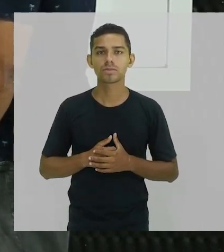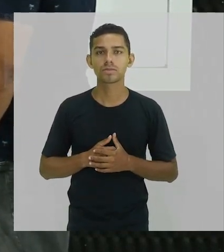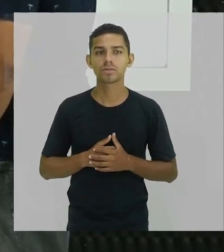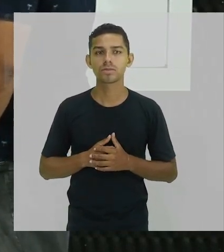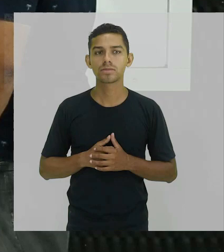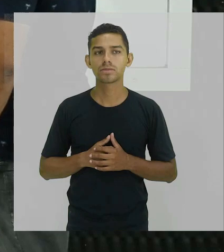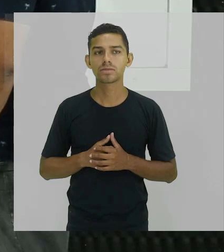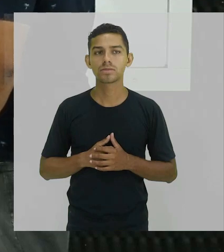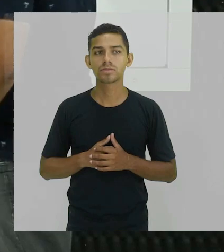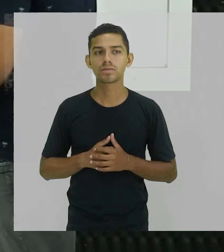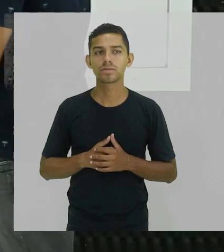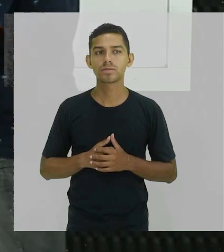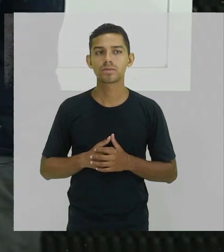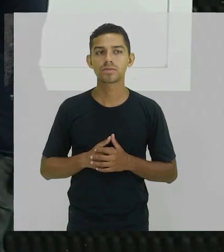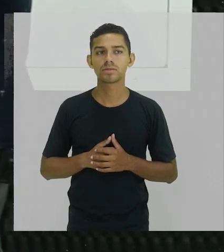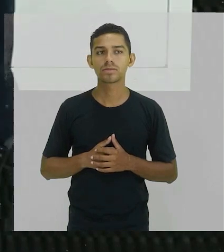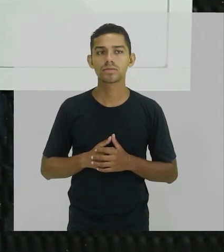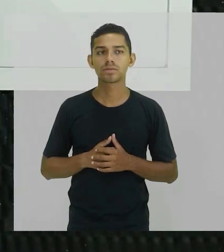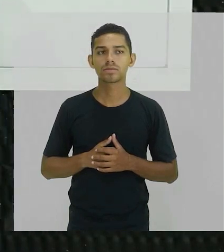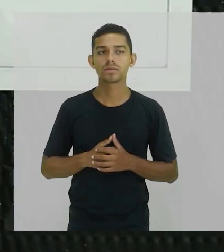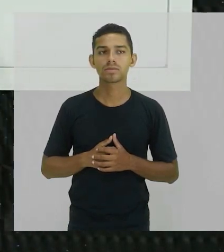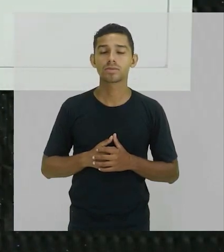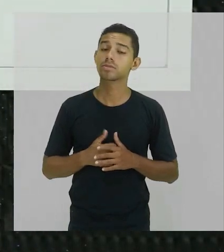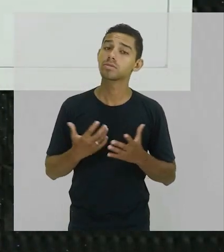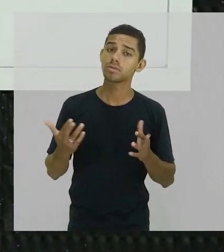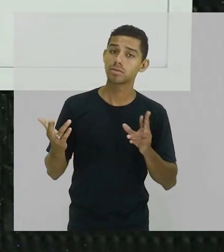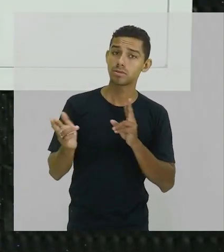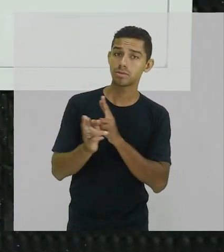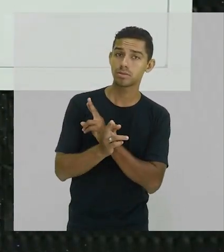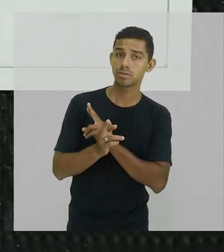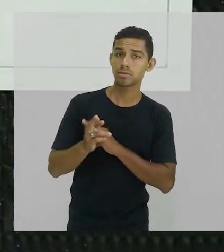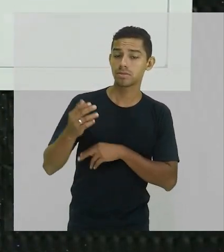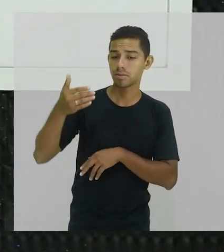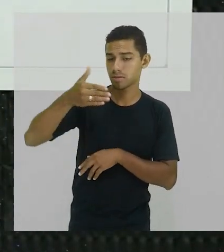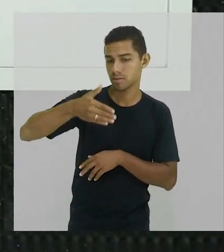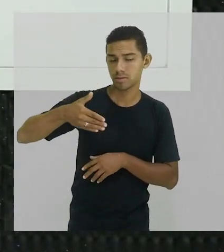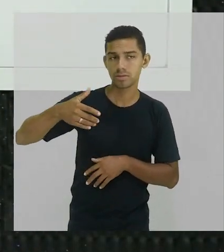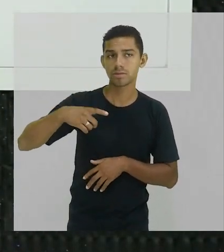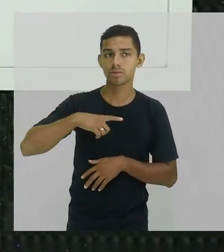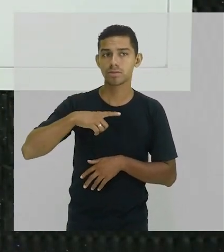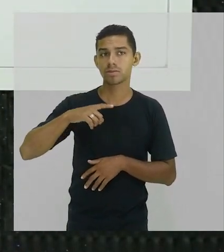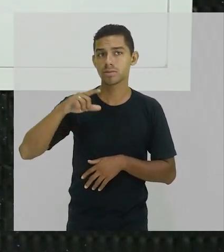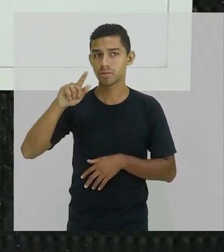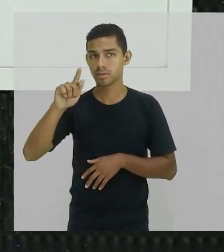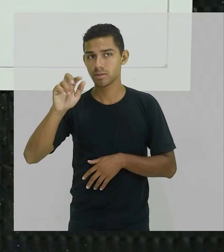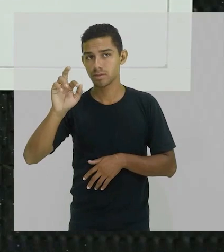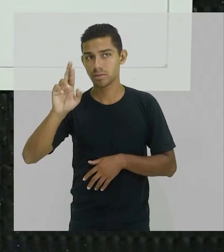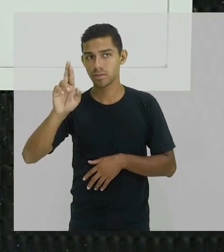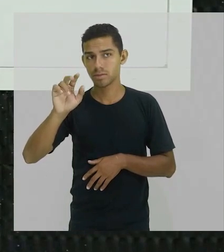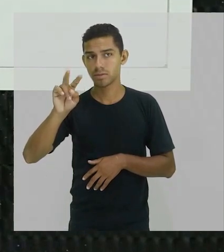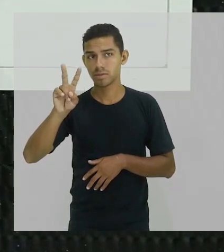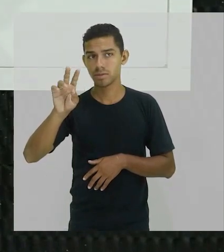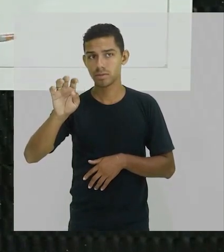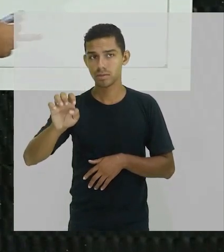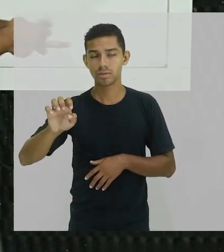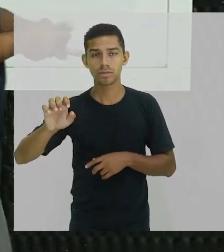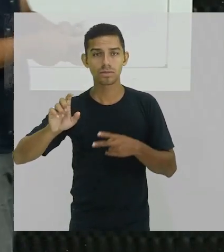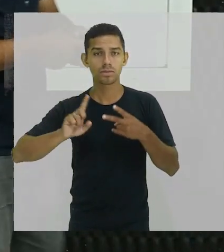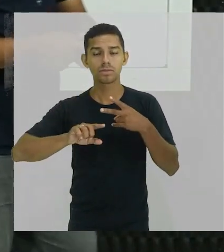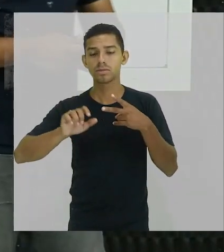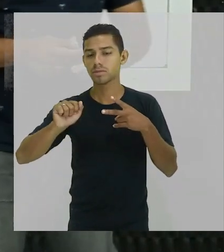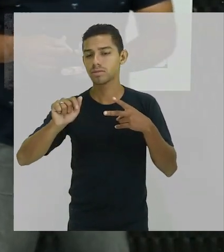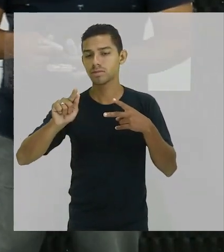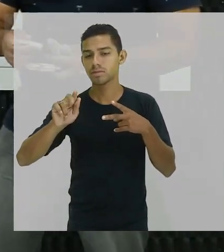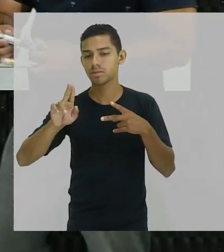Graças à frequência. Então, essa relação de frequência que vai dar o som grave e o som agudo, tá ok? A